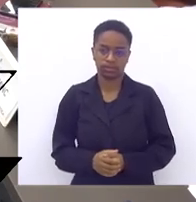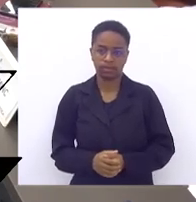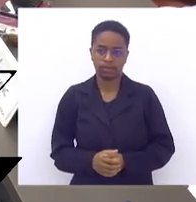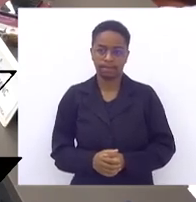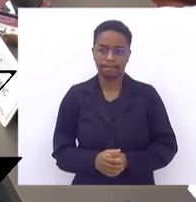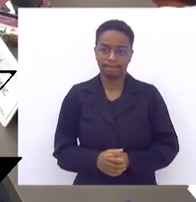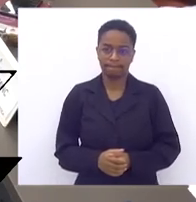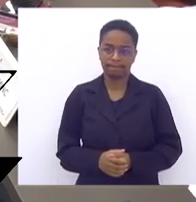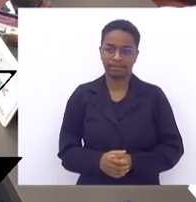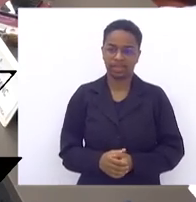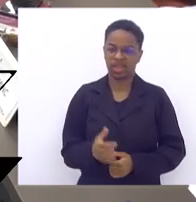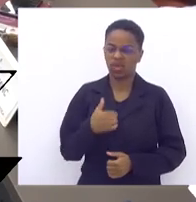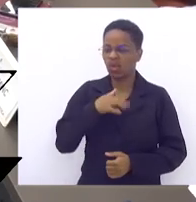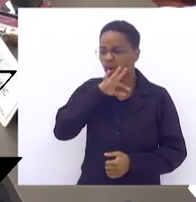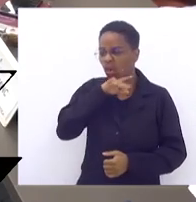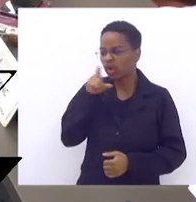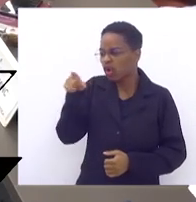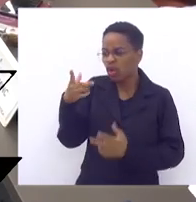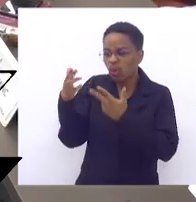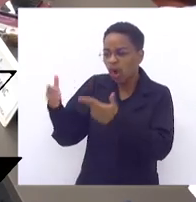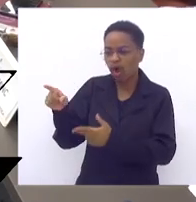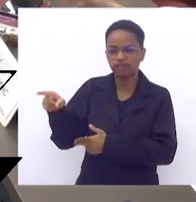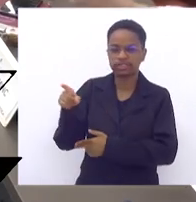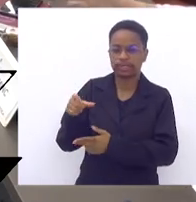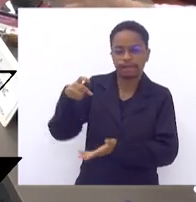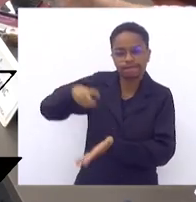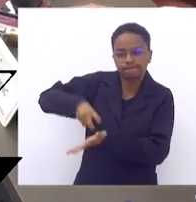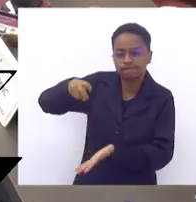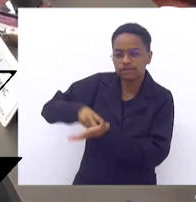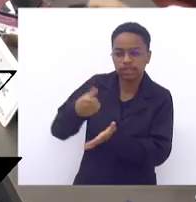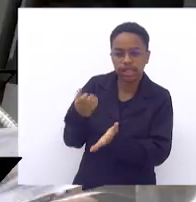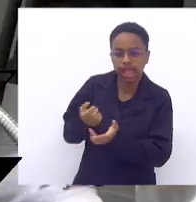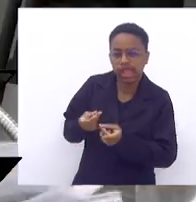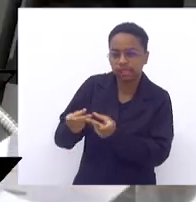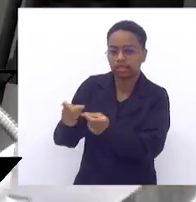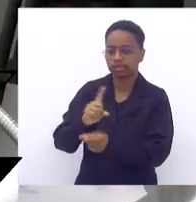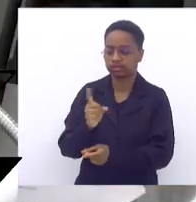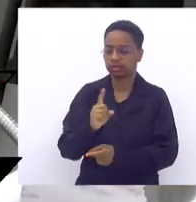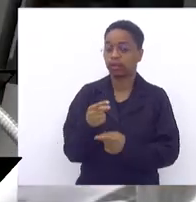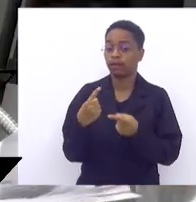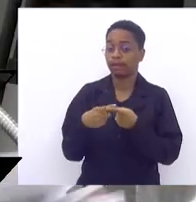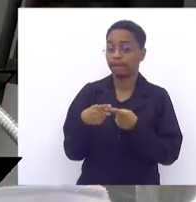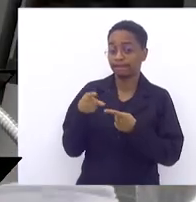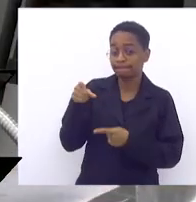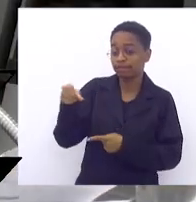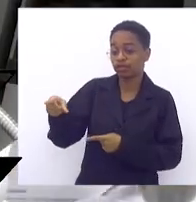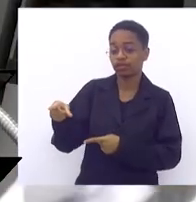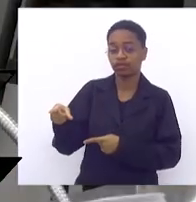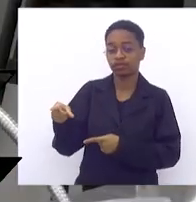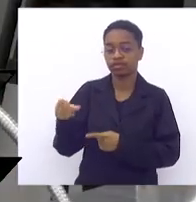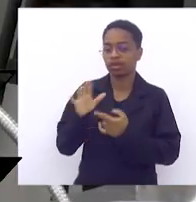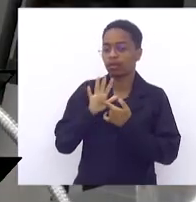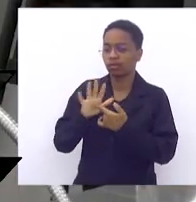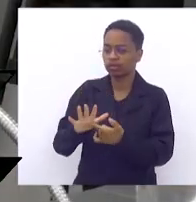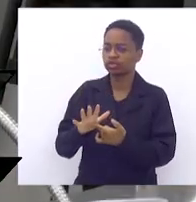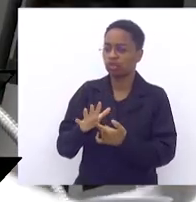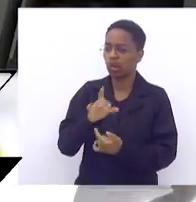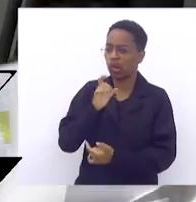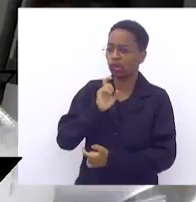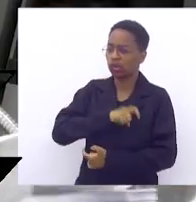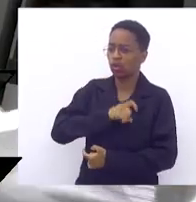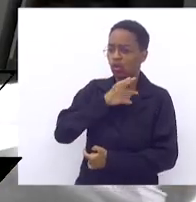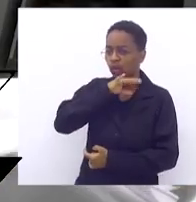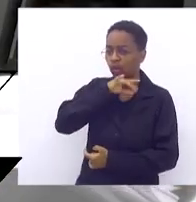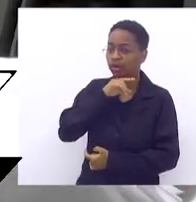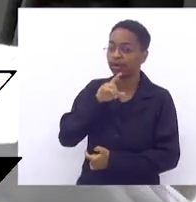não fui tão cruel como Vossa Excelência, sepultando de forma veemente, mas Vossa Excelência, externando toda a sua crueldade, eu posso falar